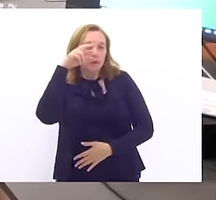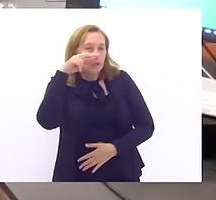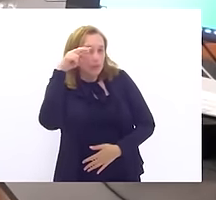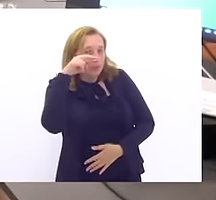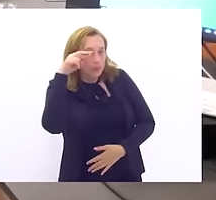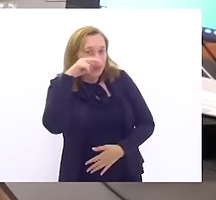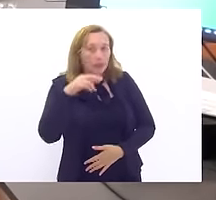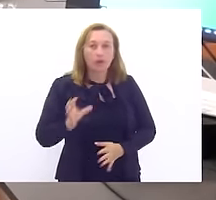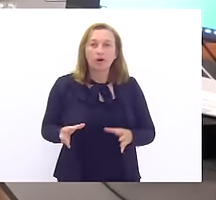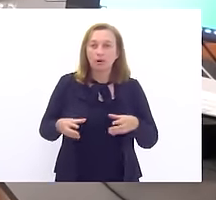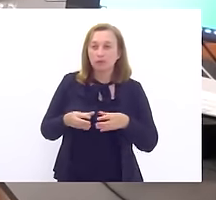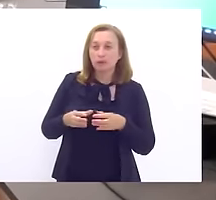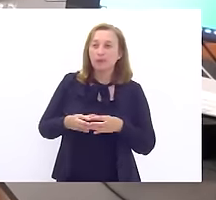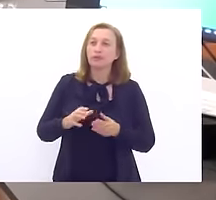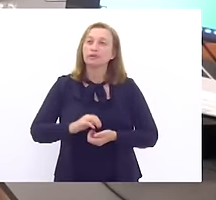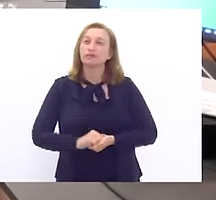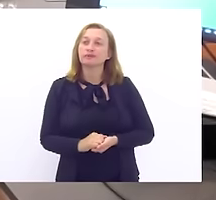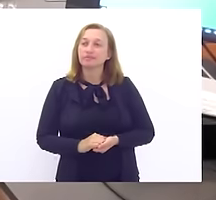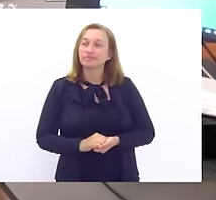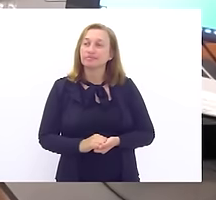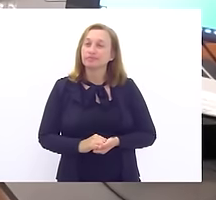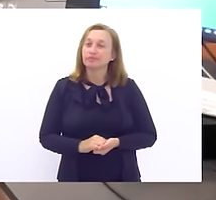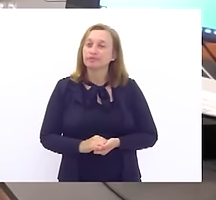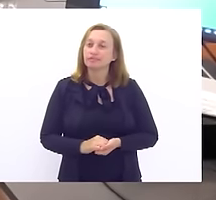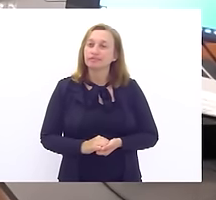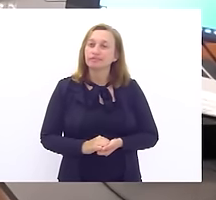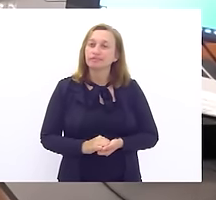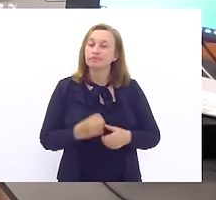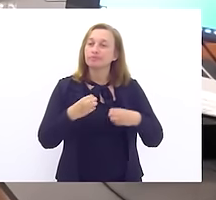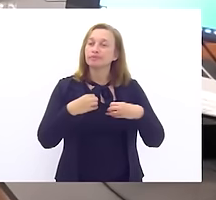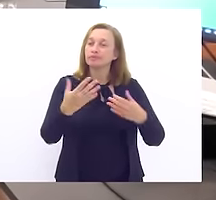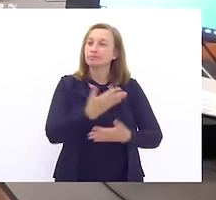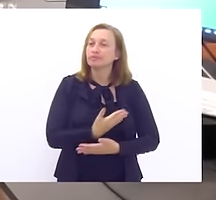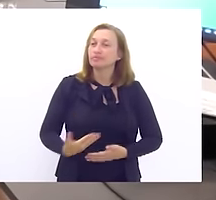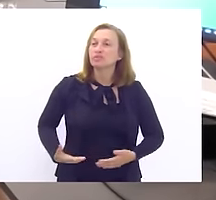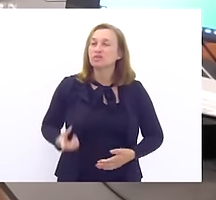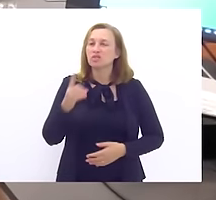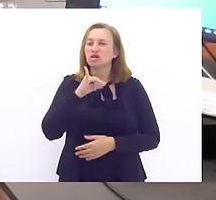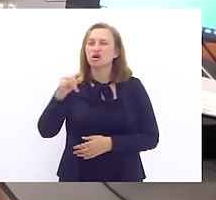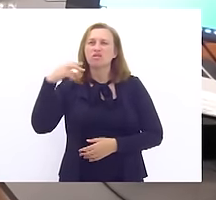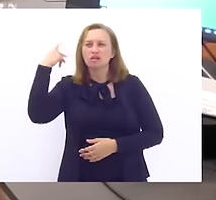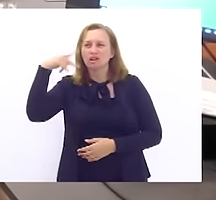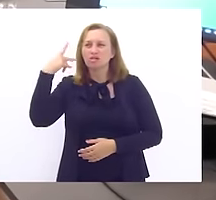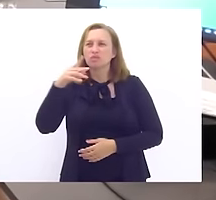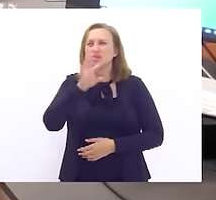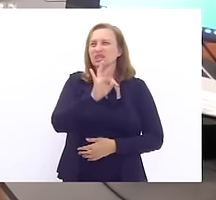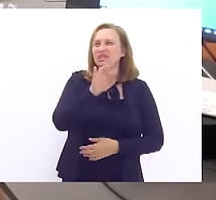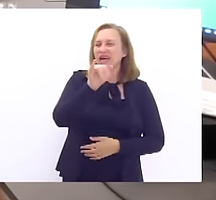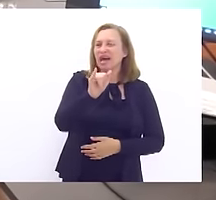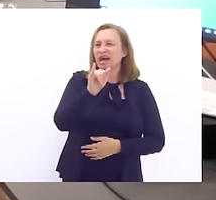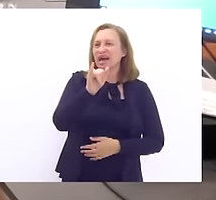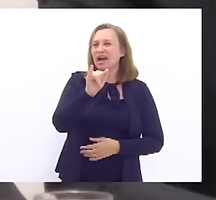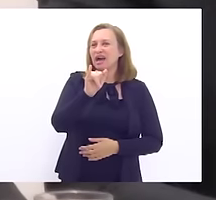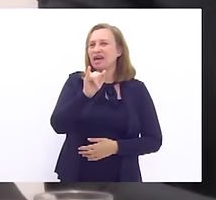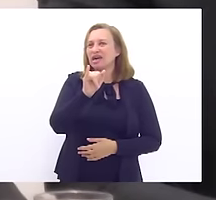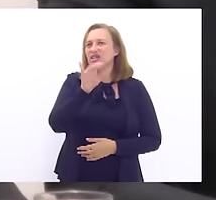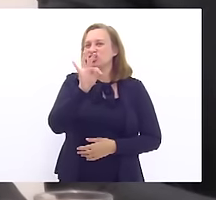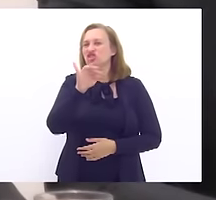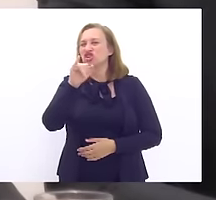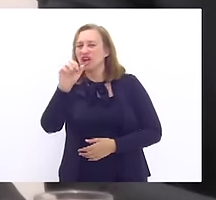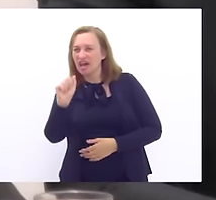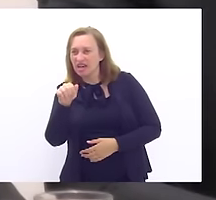a comissão e no dia da audiência não eu recebi uma ligação do vereador de Itatiaia na qual o relator